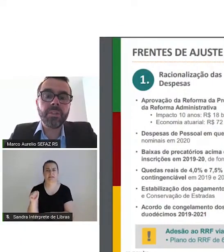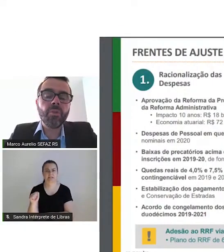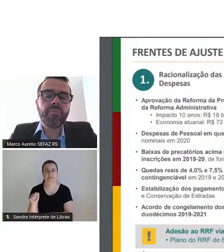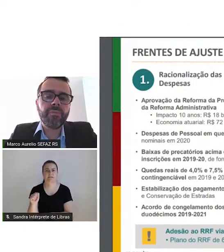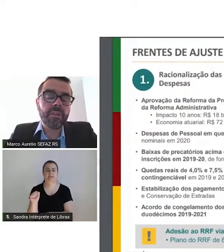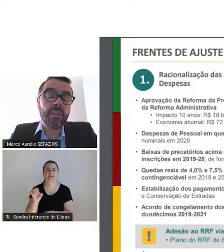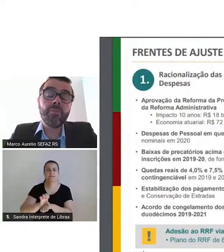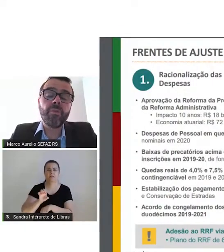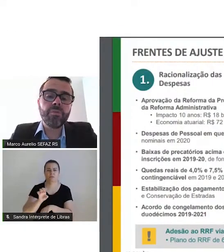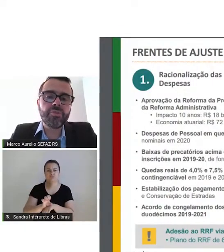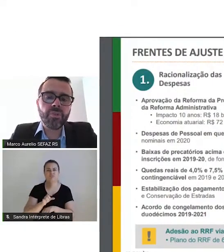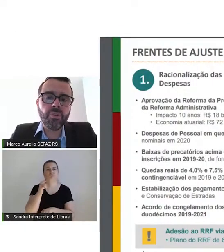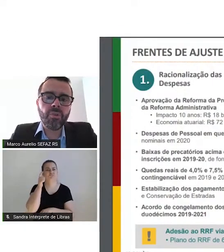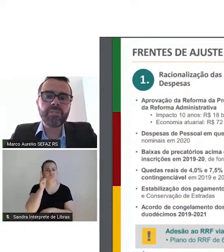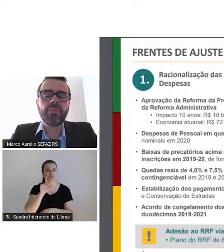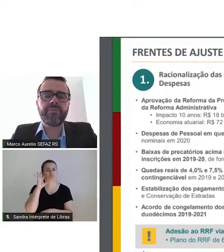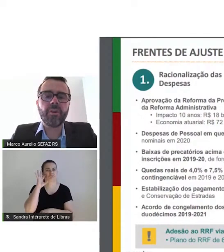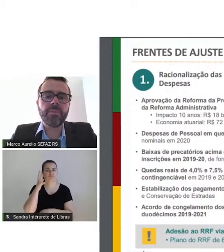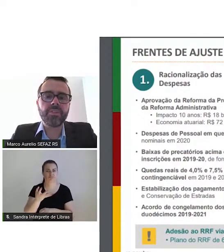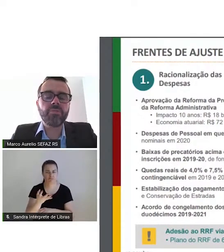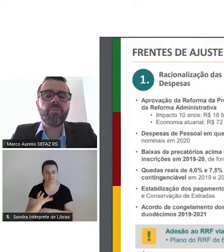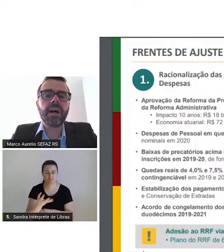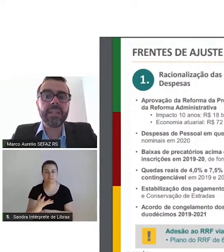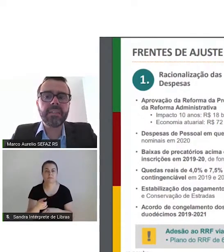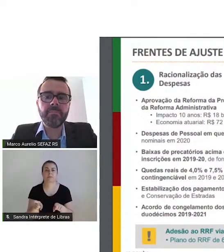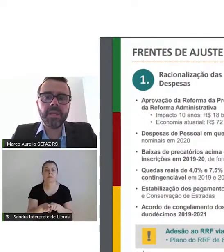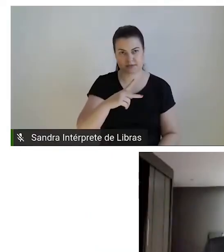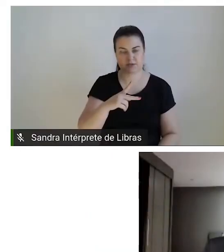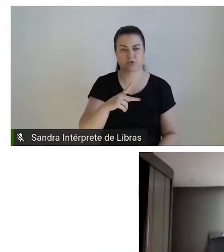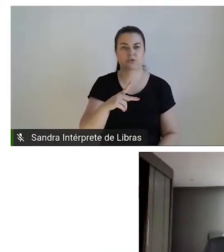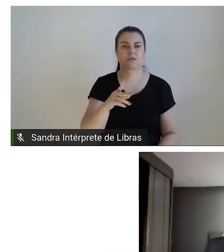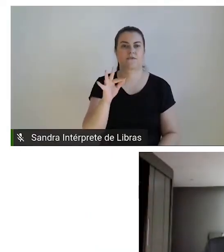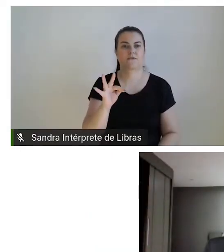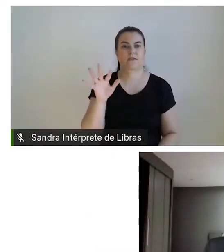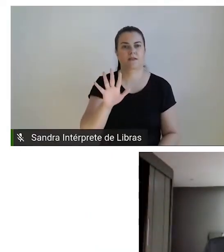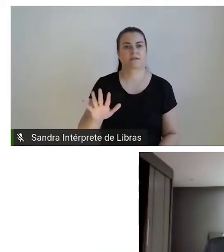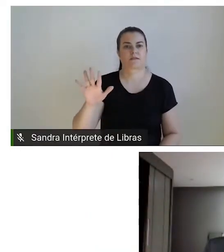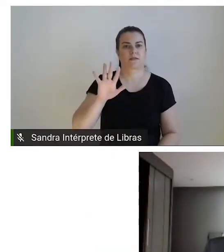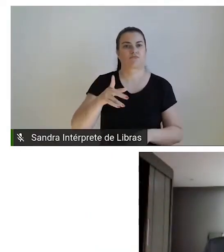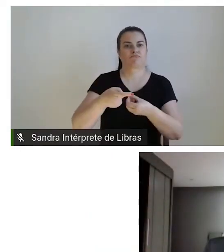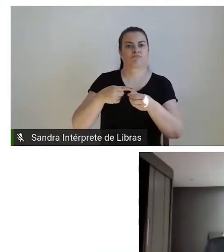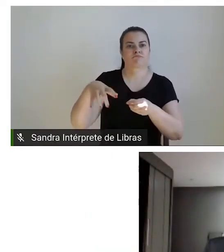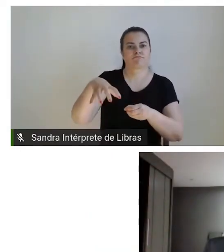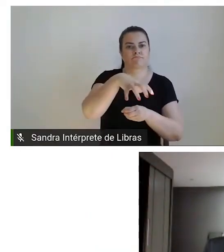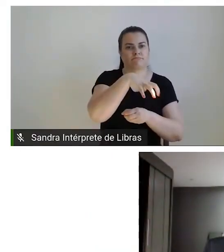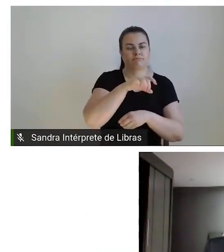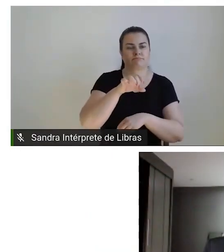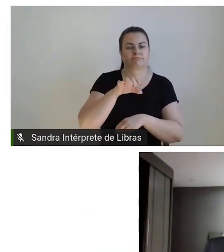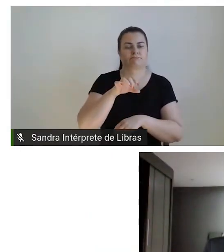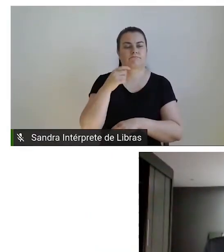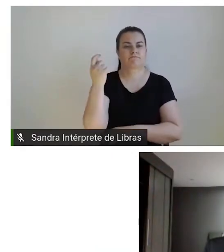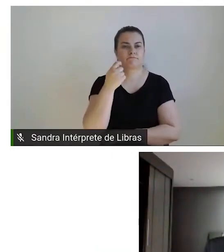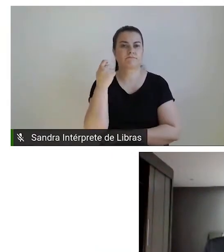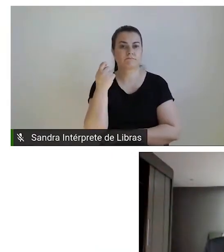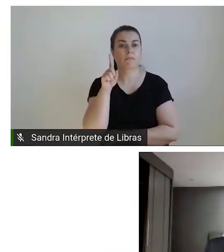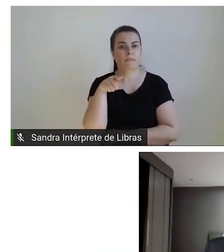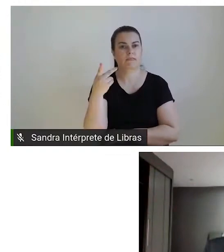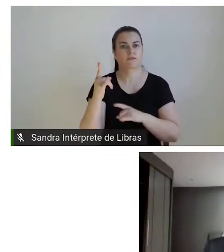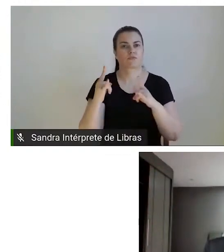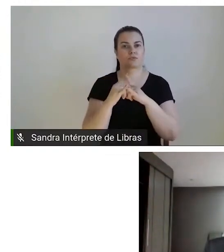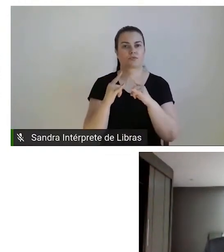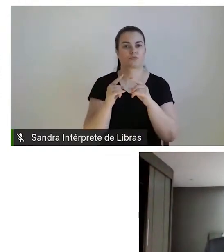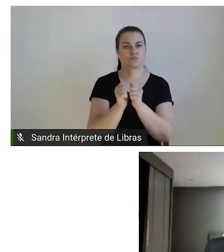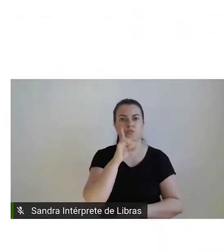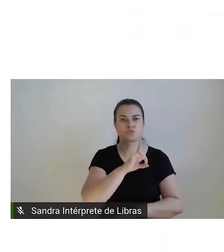sobre ajuste fiscal e manutenção de receita. Ainda durante o seminário, o presidente da FAMURS e prefeito de Itacoari, Manéco Hassel,